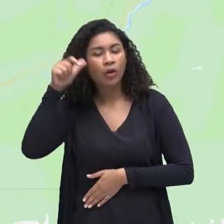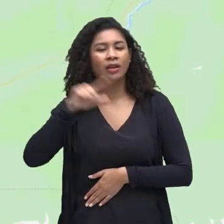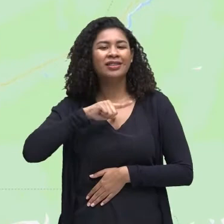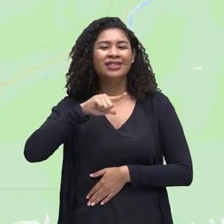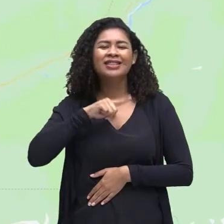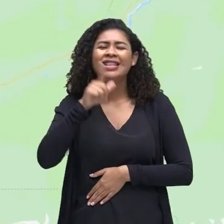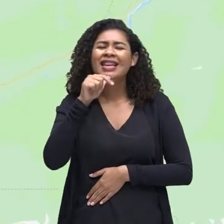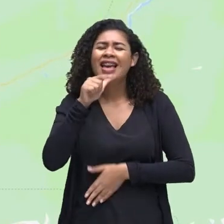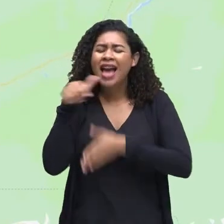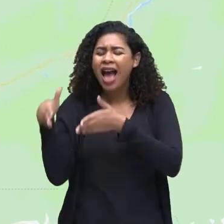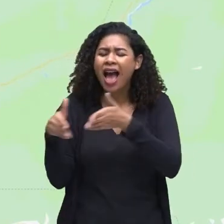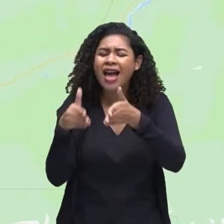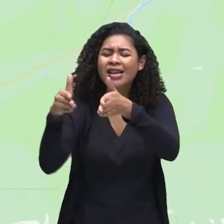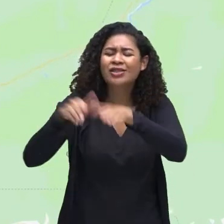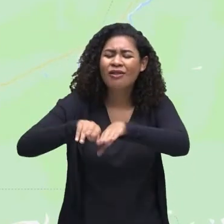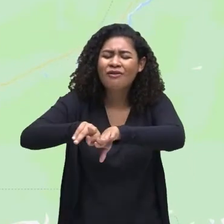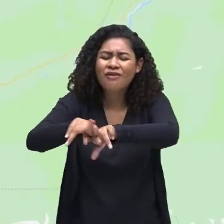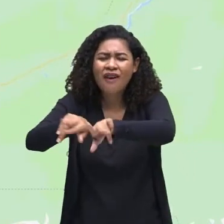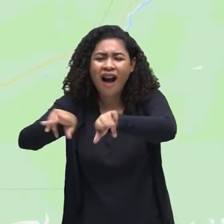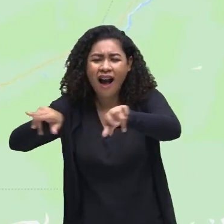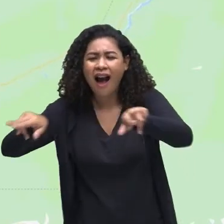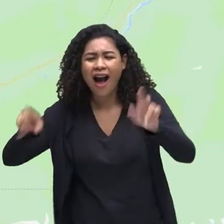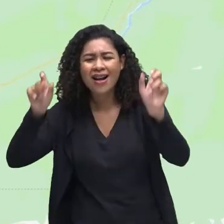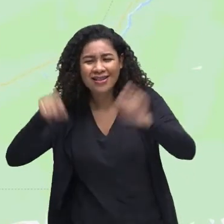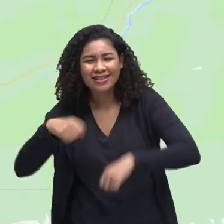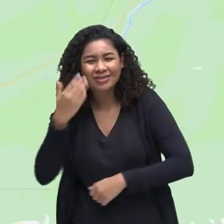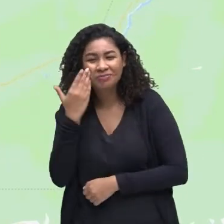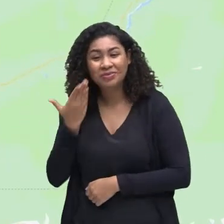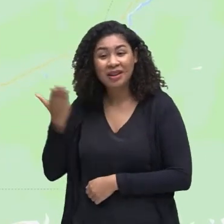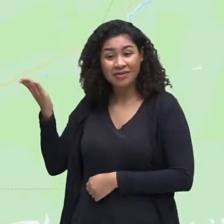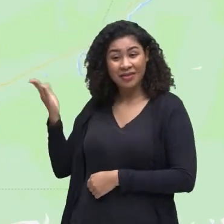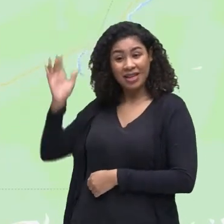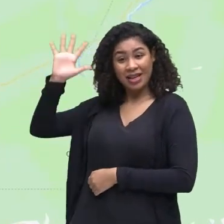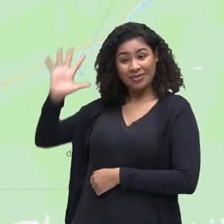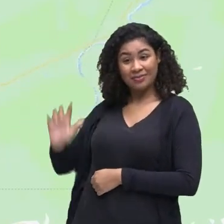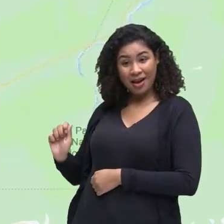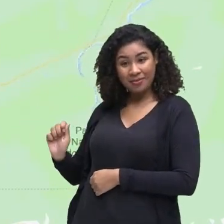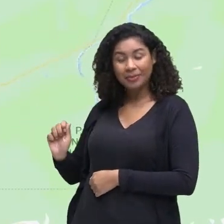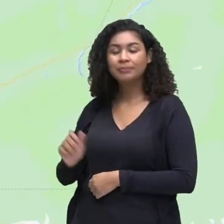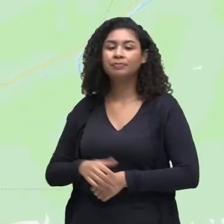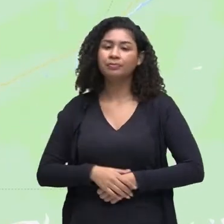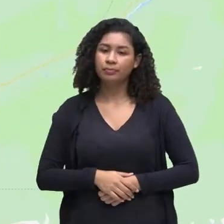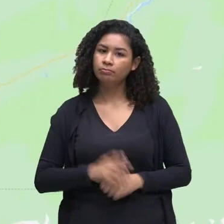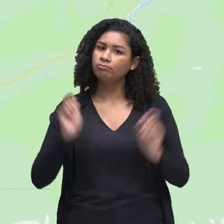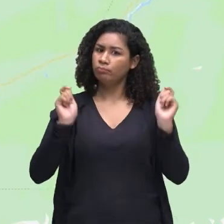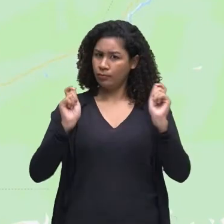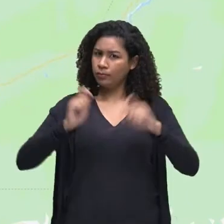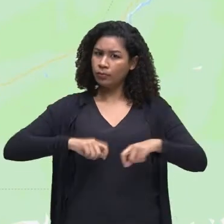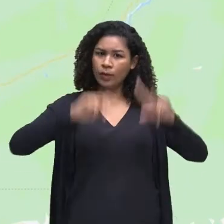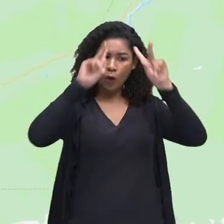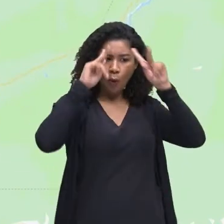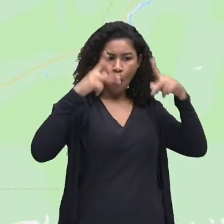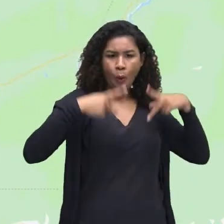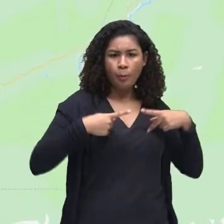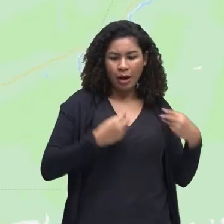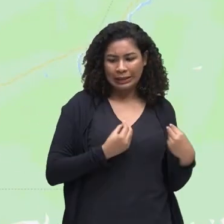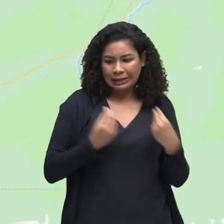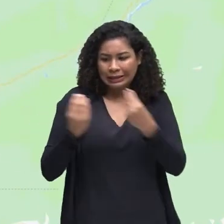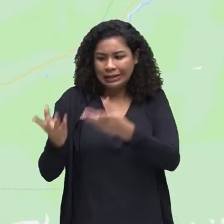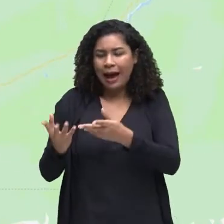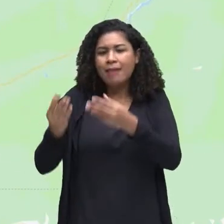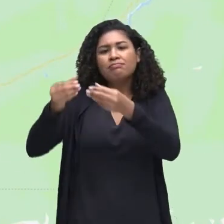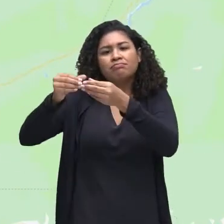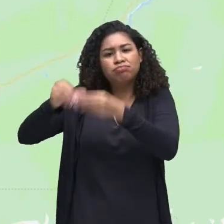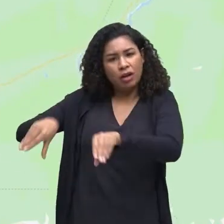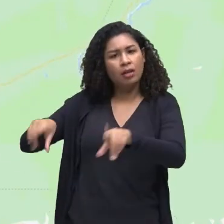de córregos, igarapés, entre outros, que também pode sofrer com a interferência humana. Para isso, nós iremos